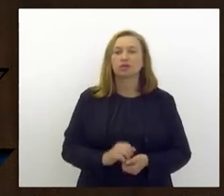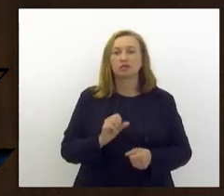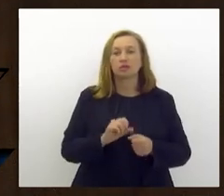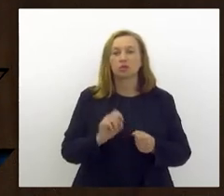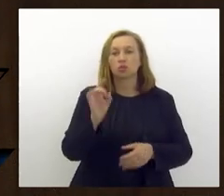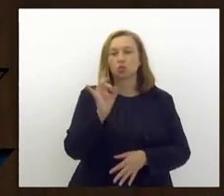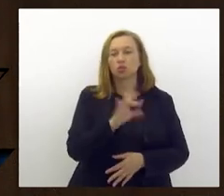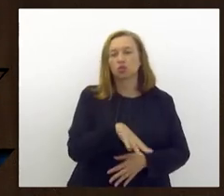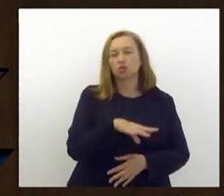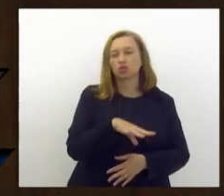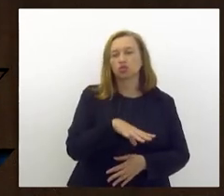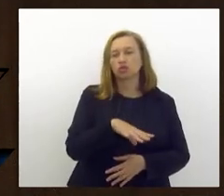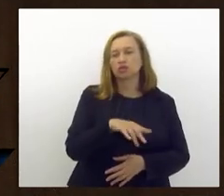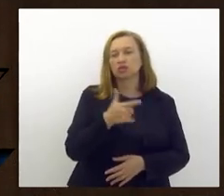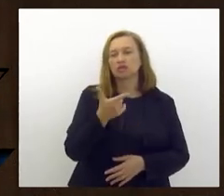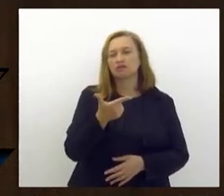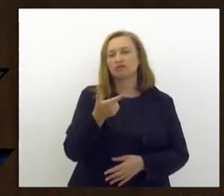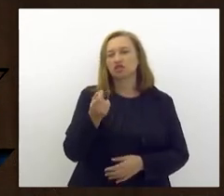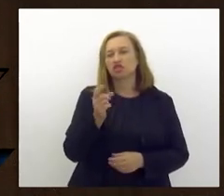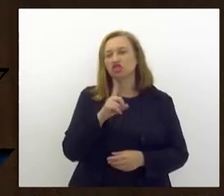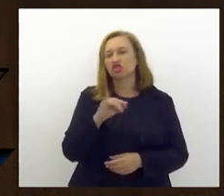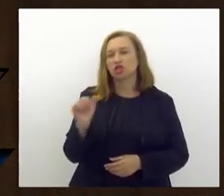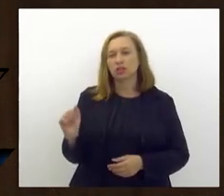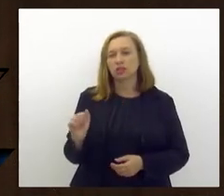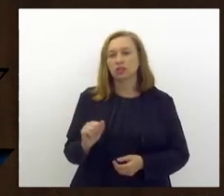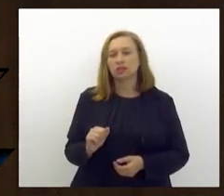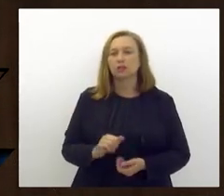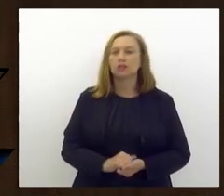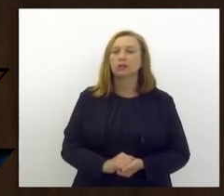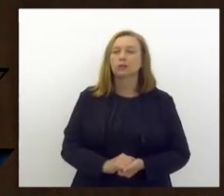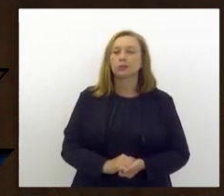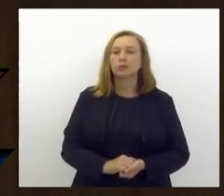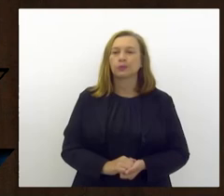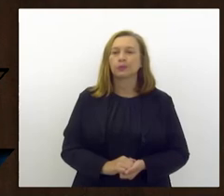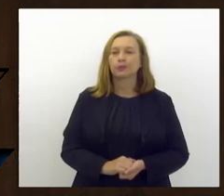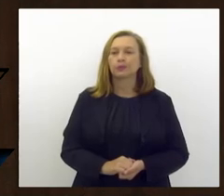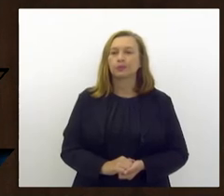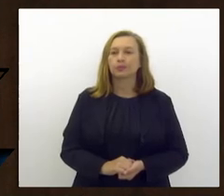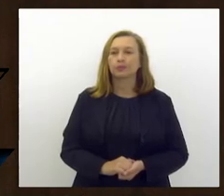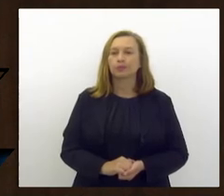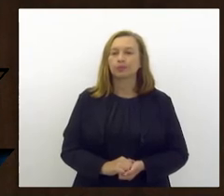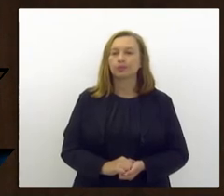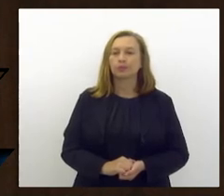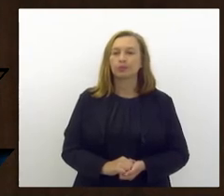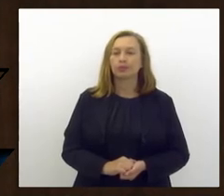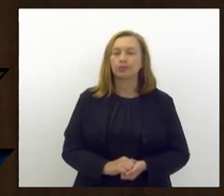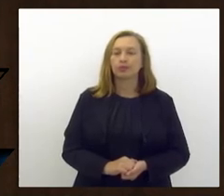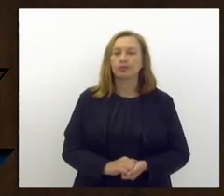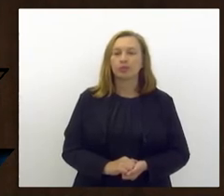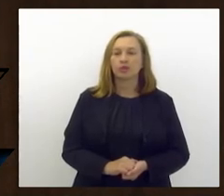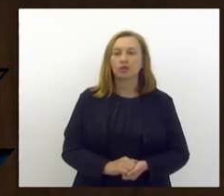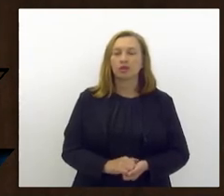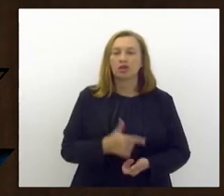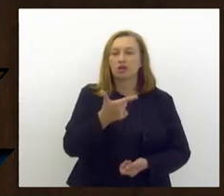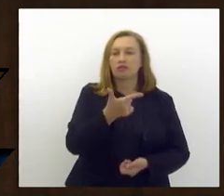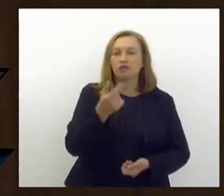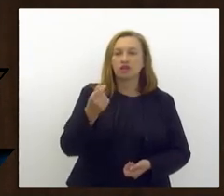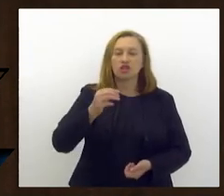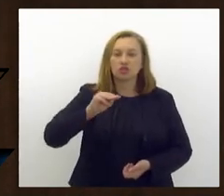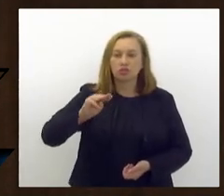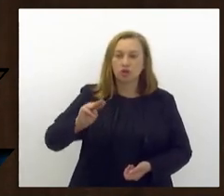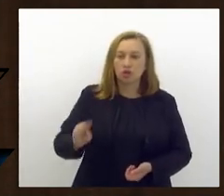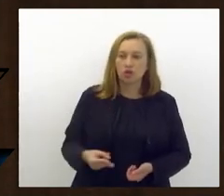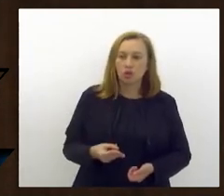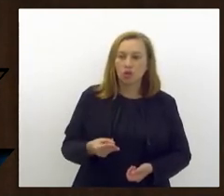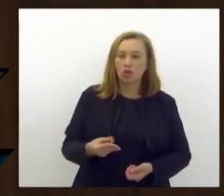nos últimos 20 dias. Nos últimos 20 dias foram 20 milhões